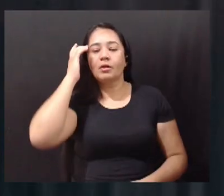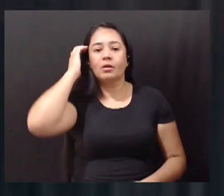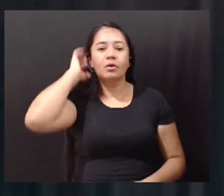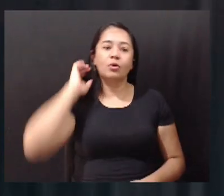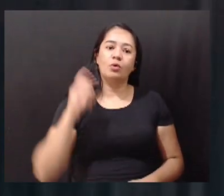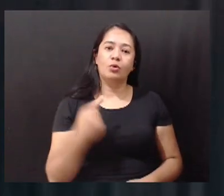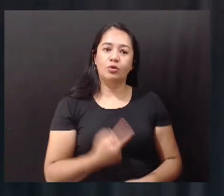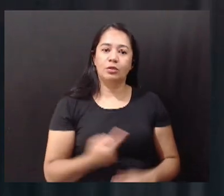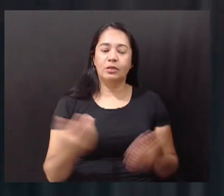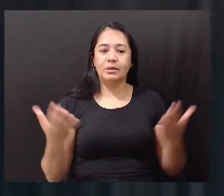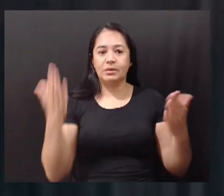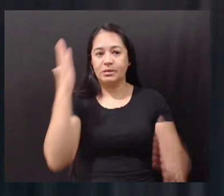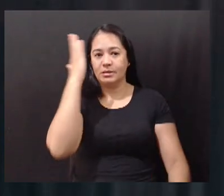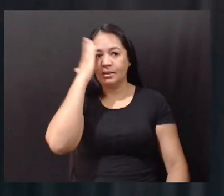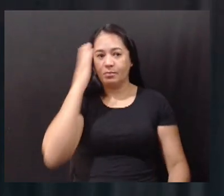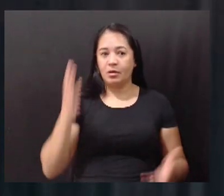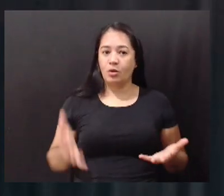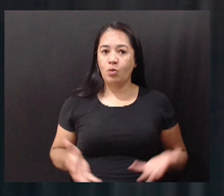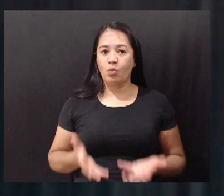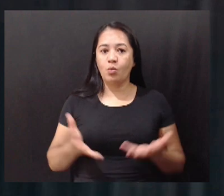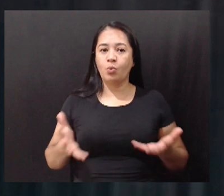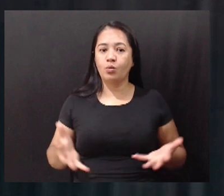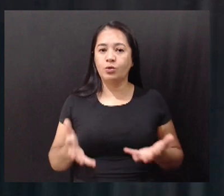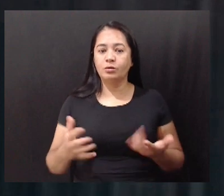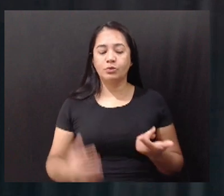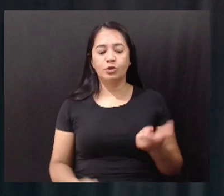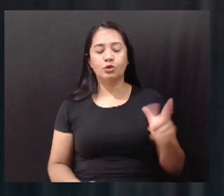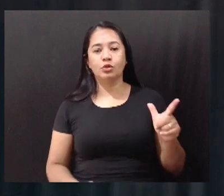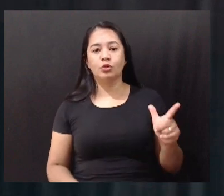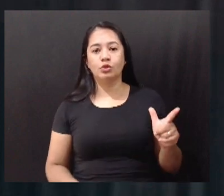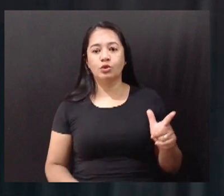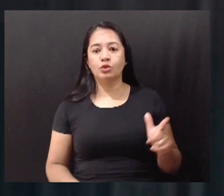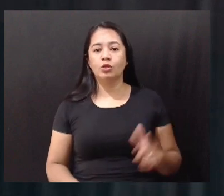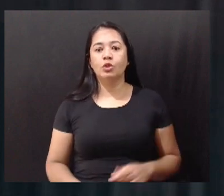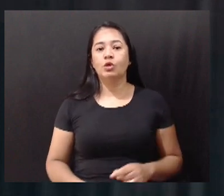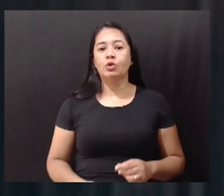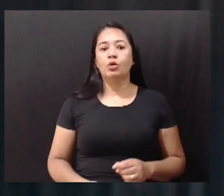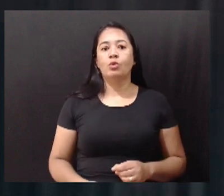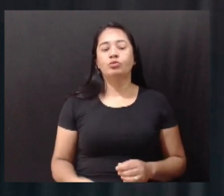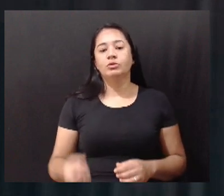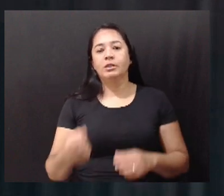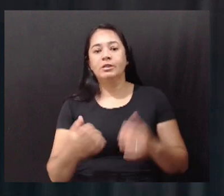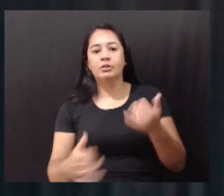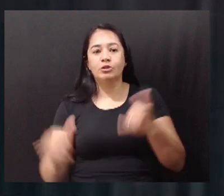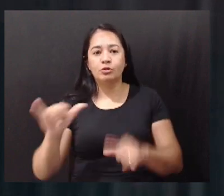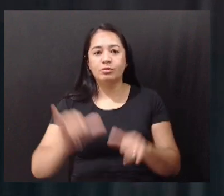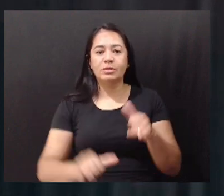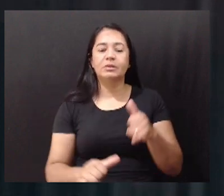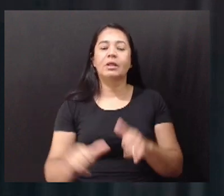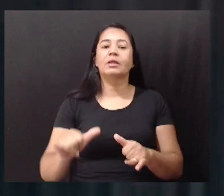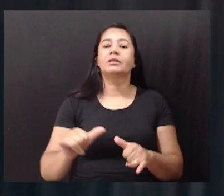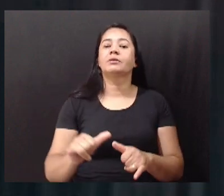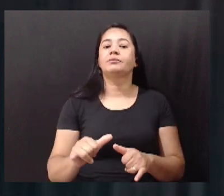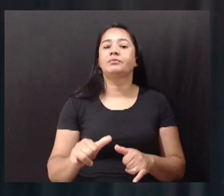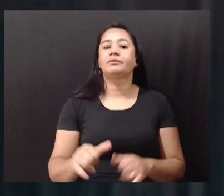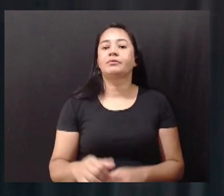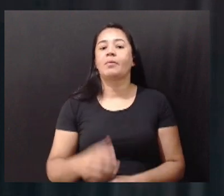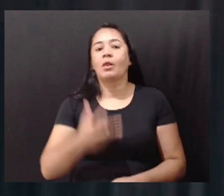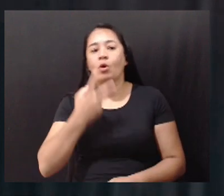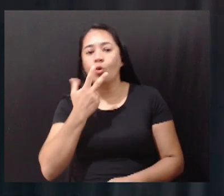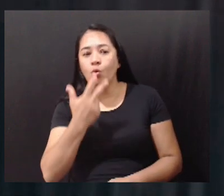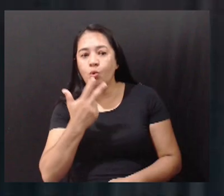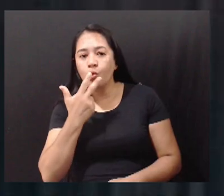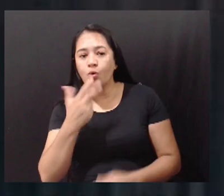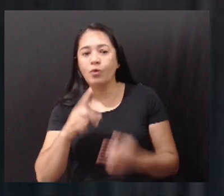com o estímulo que outras substâncias químicas têm no nosso cérebro. Então, tanto a dependência de tabaco, quanto de